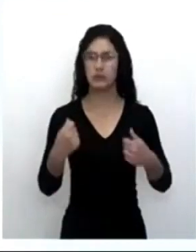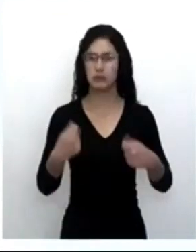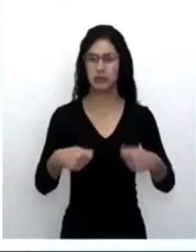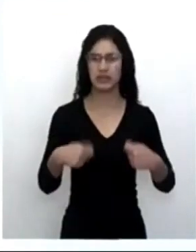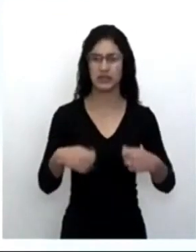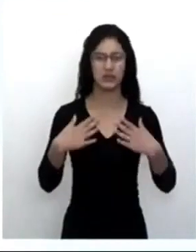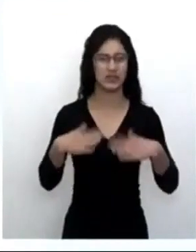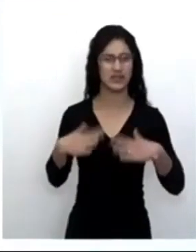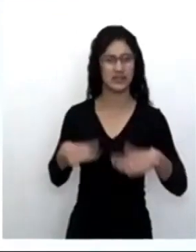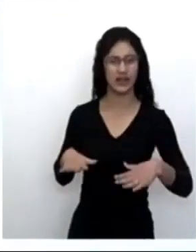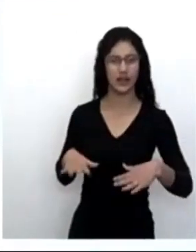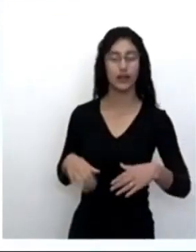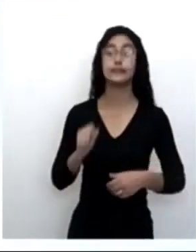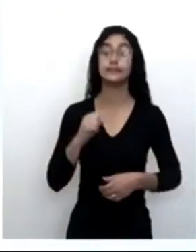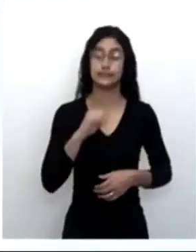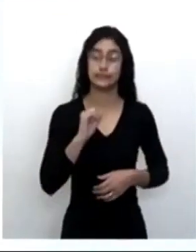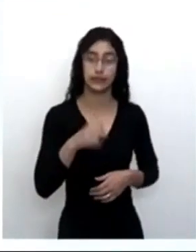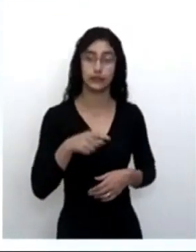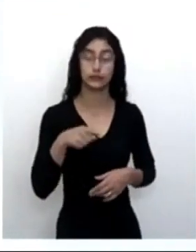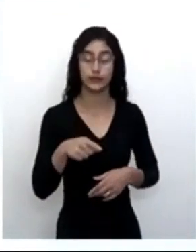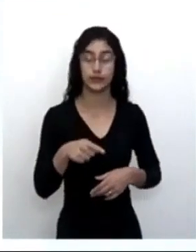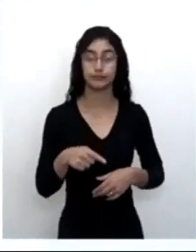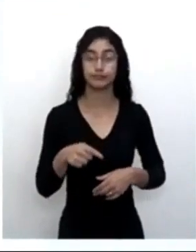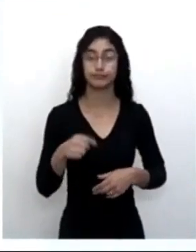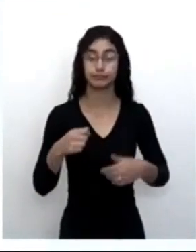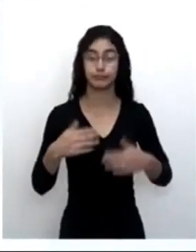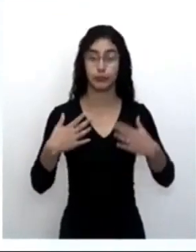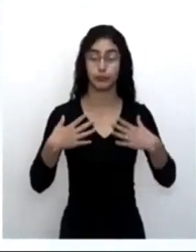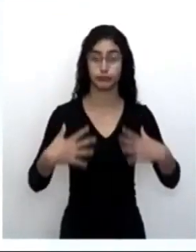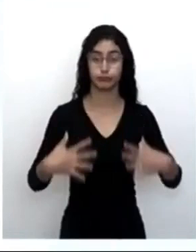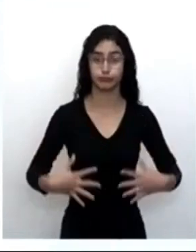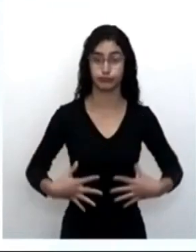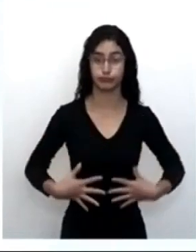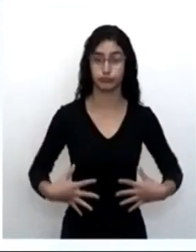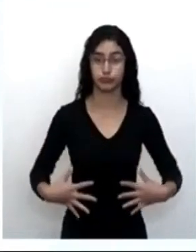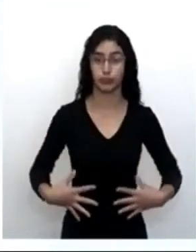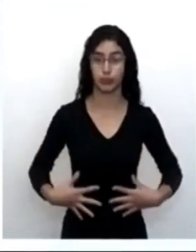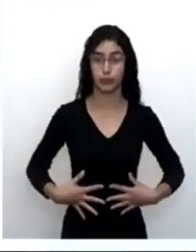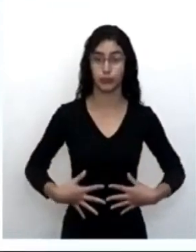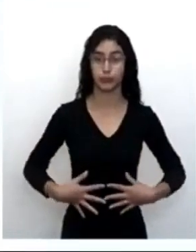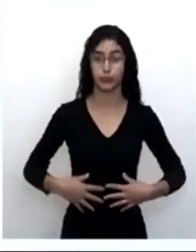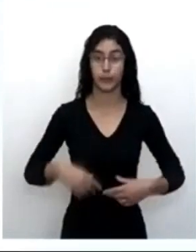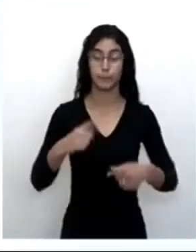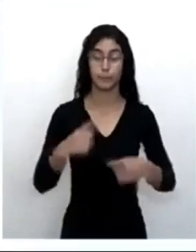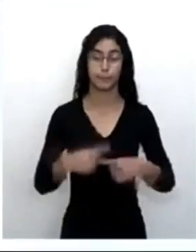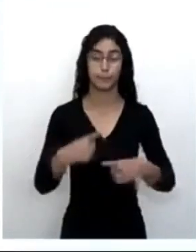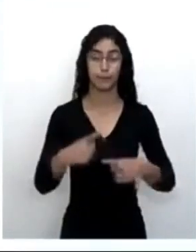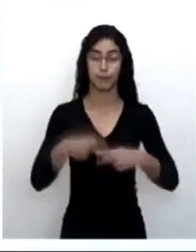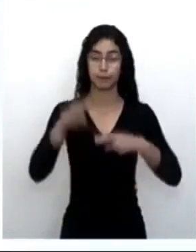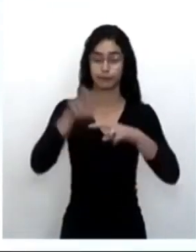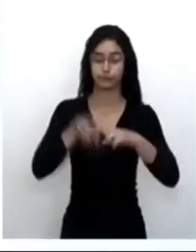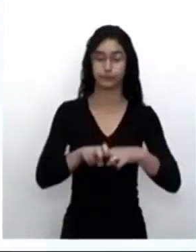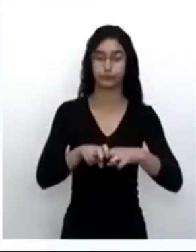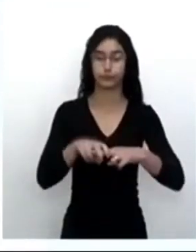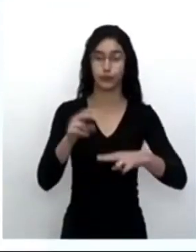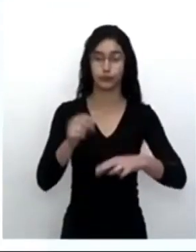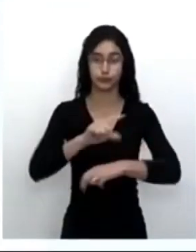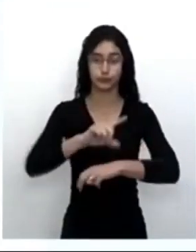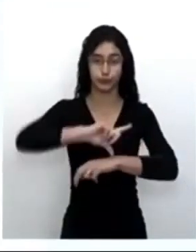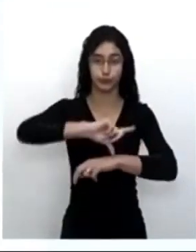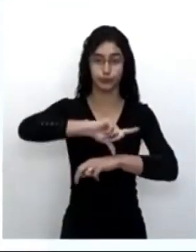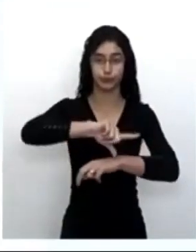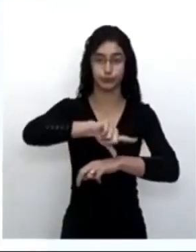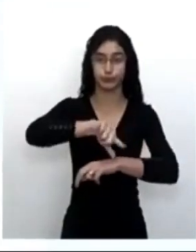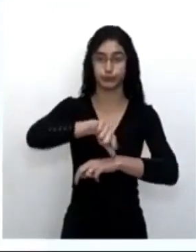porque você vai ter que preparar seu corpo para resistências você vai ficar horas sentado na mesma